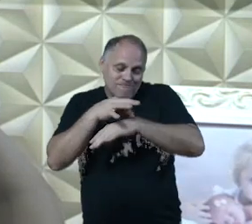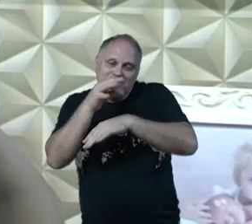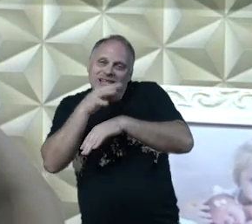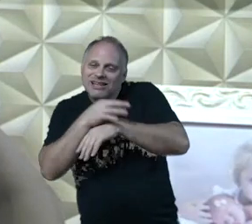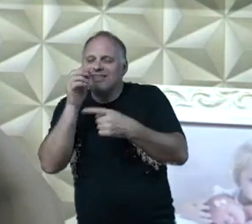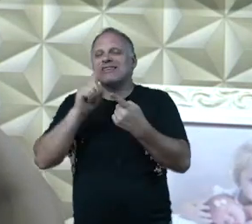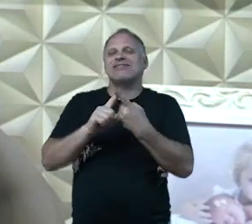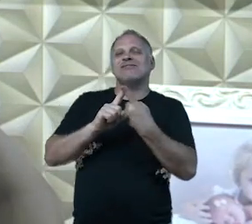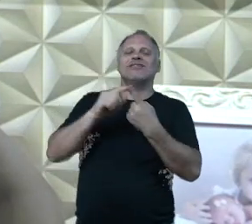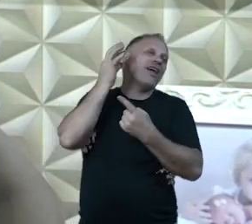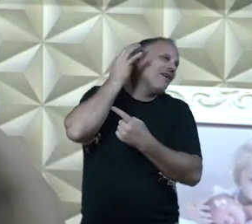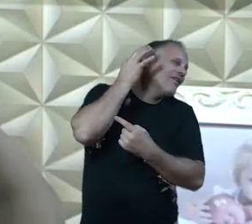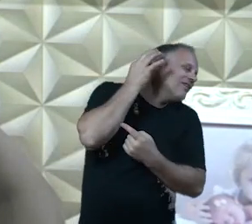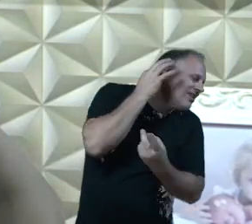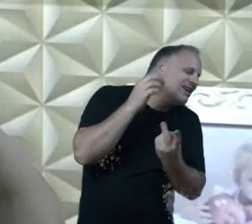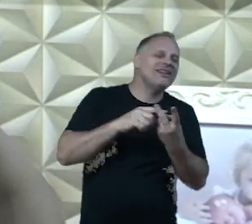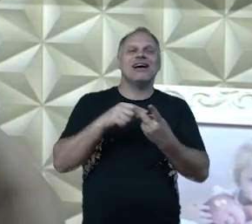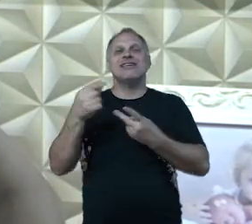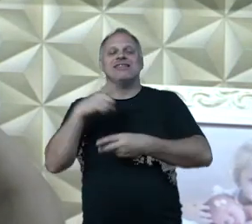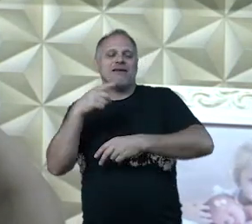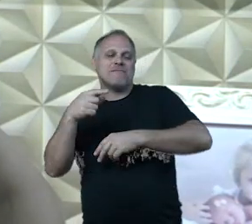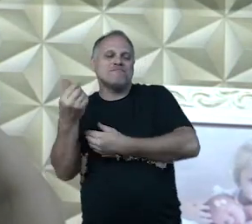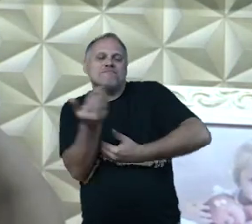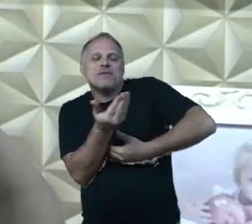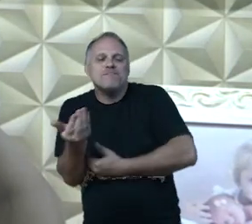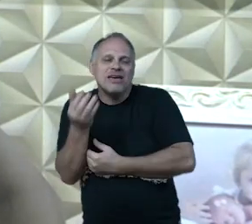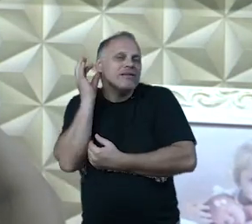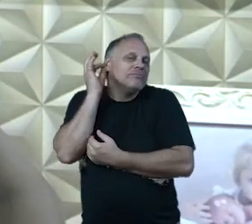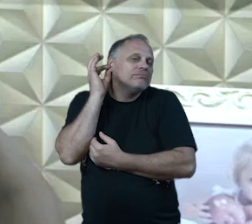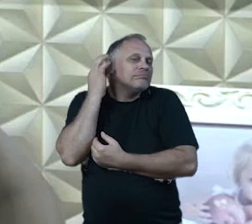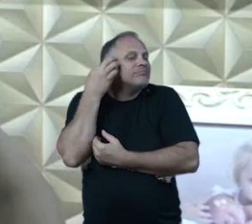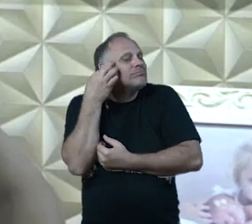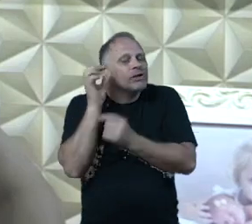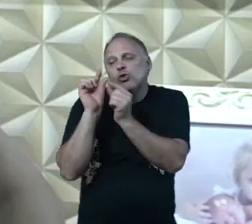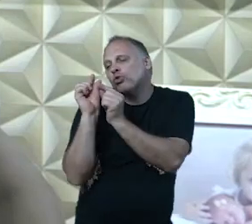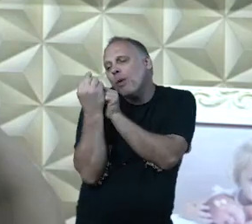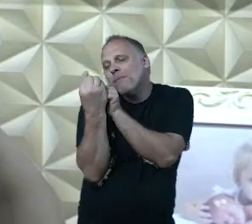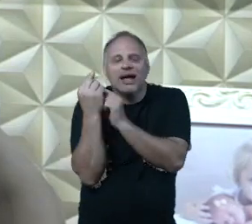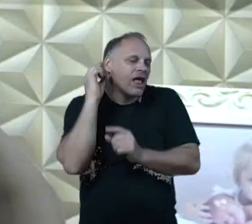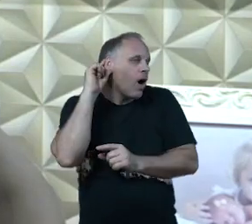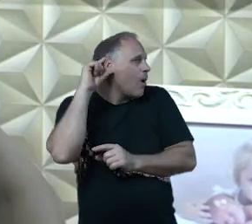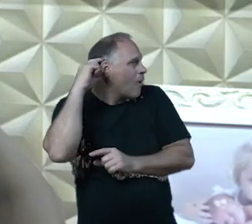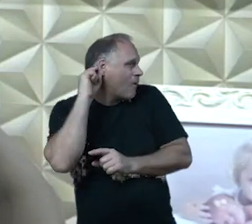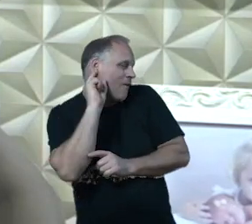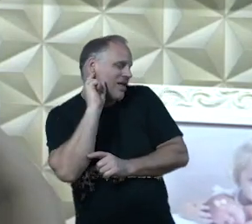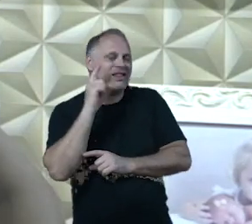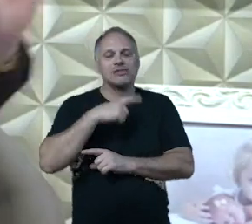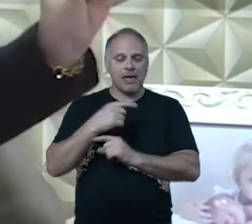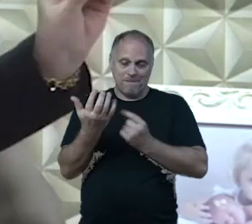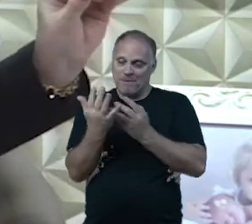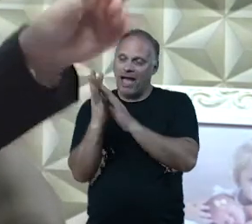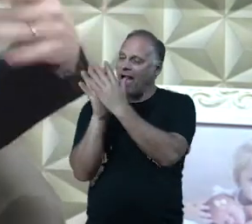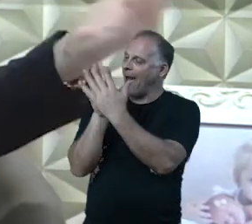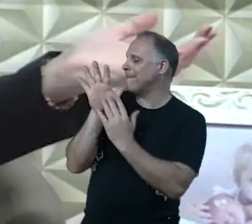pelinho, tem bebês que tem pelinho na orelha, tem bebês que nascem com a orelha mais dobradinha, tem bebê que tem